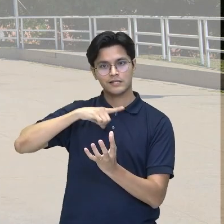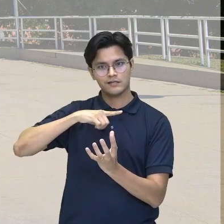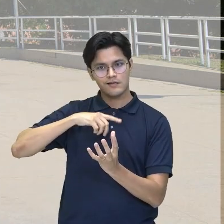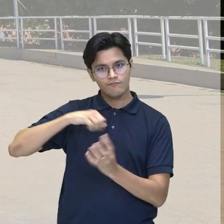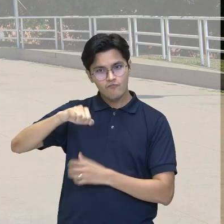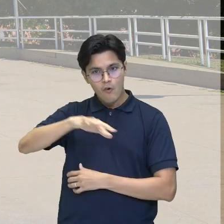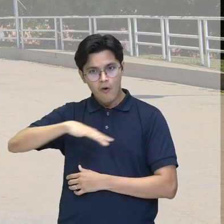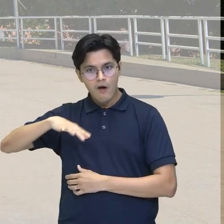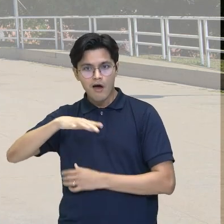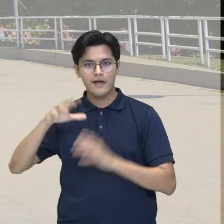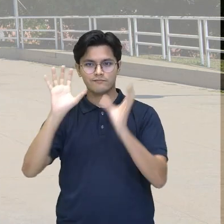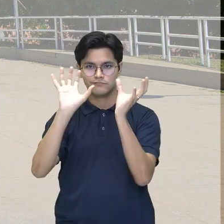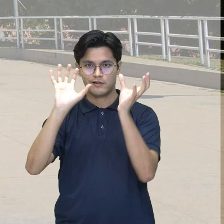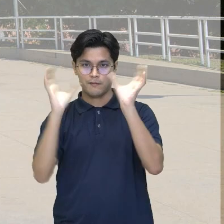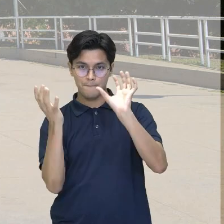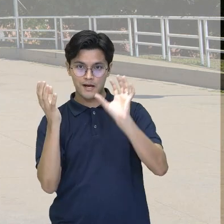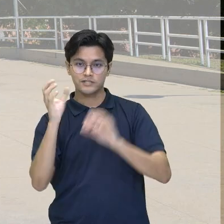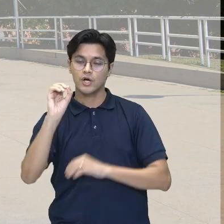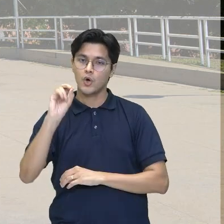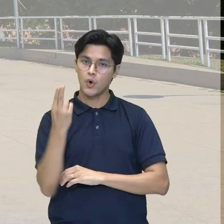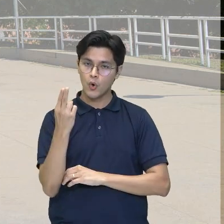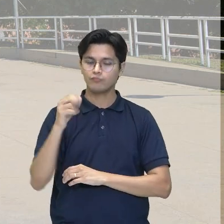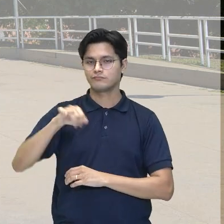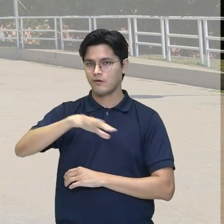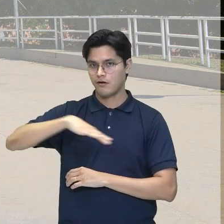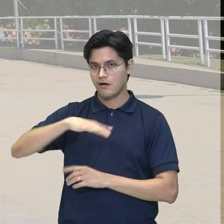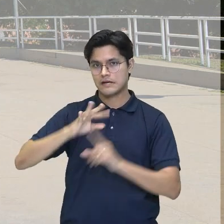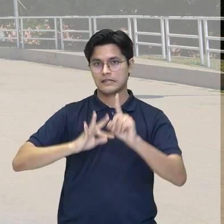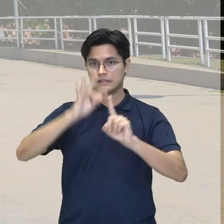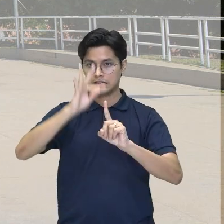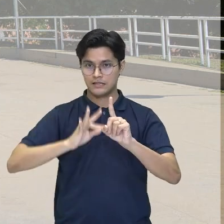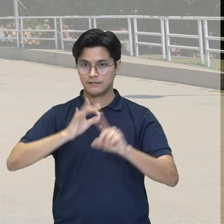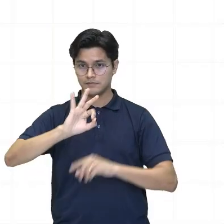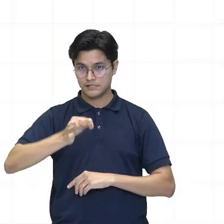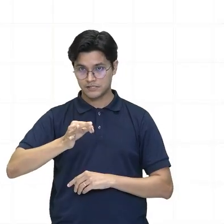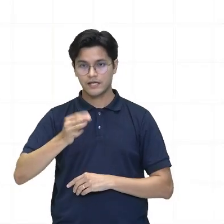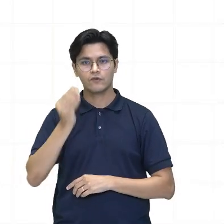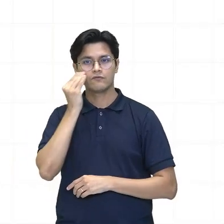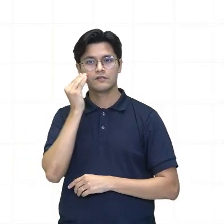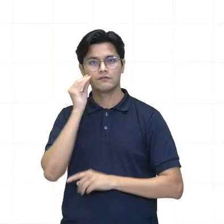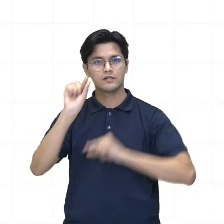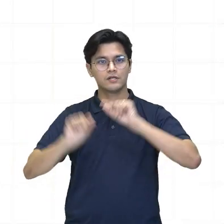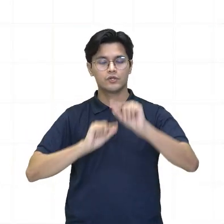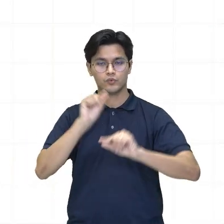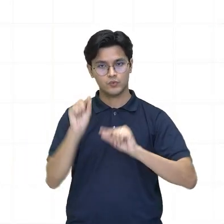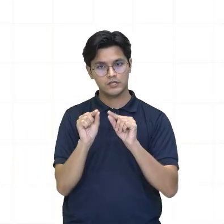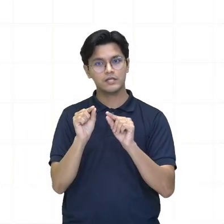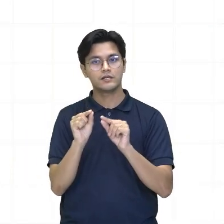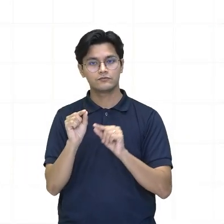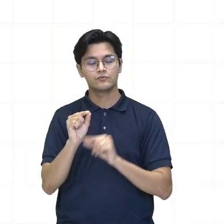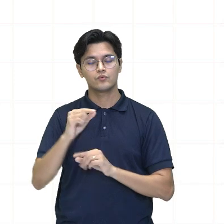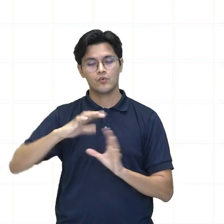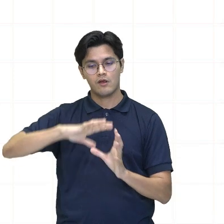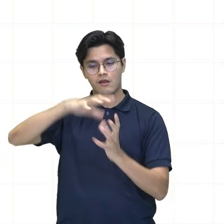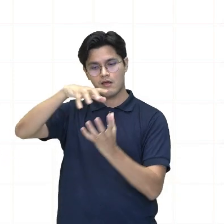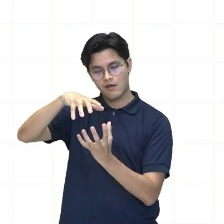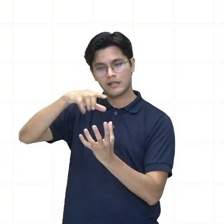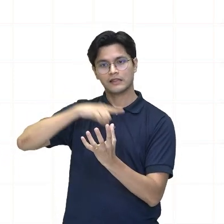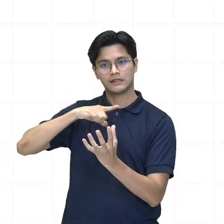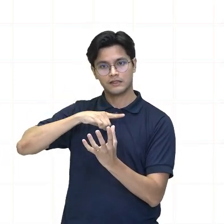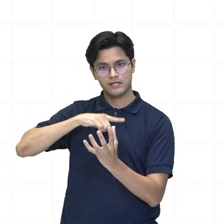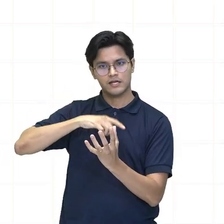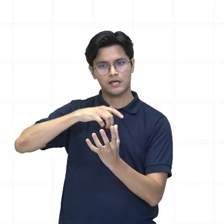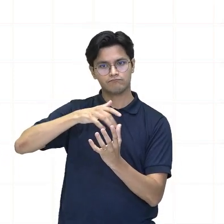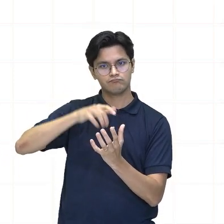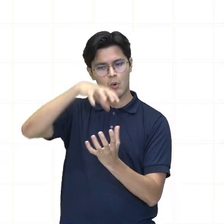na nossa próxima cartela, verificando, né, a localização do Brasil quanto a essas